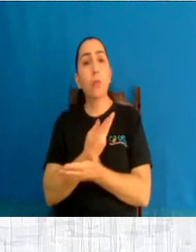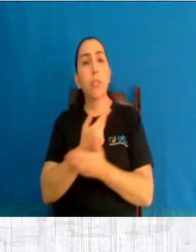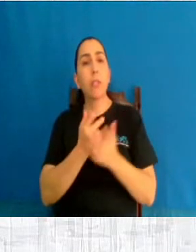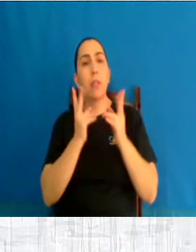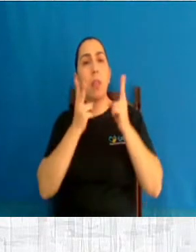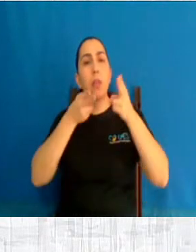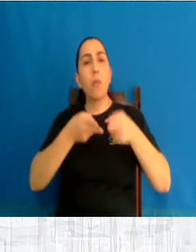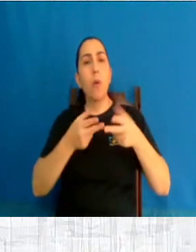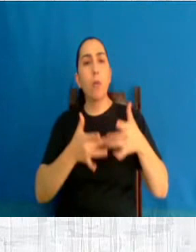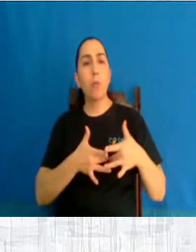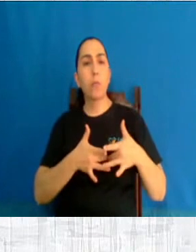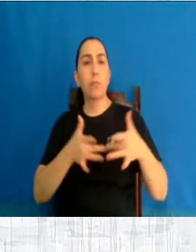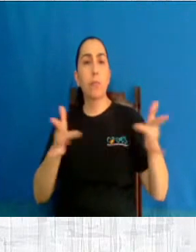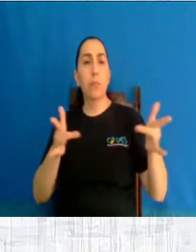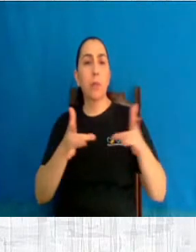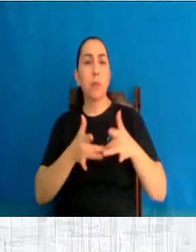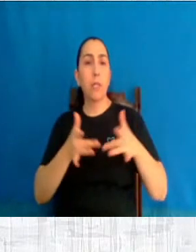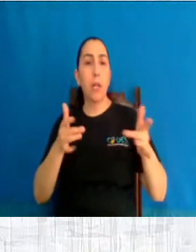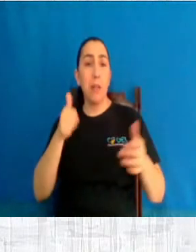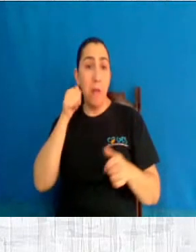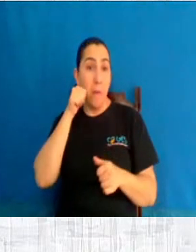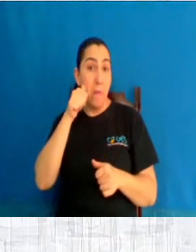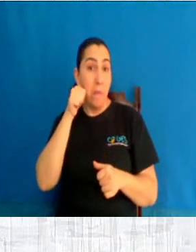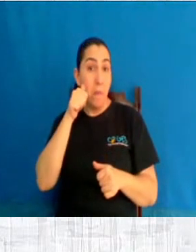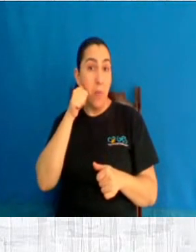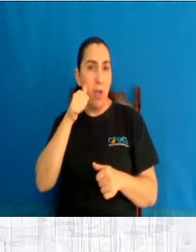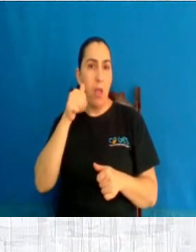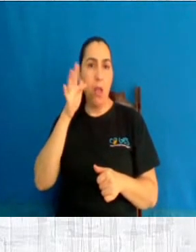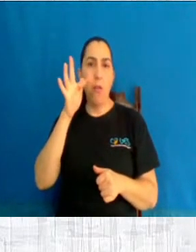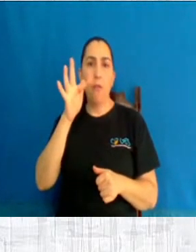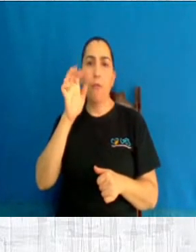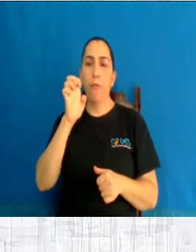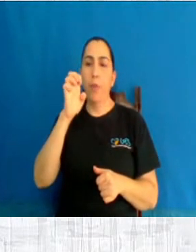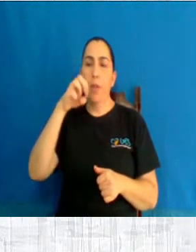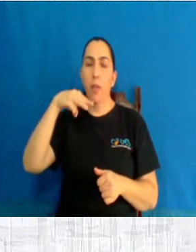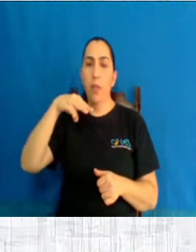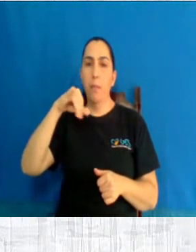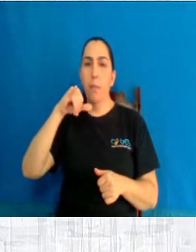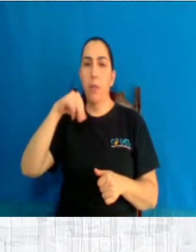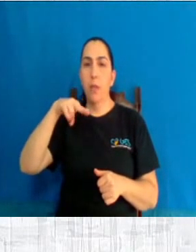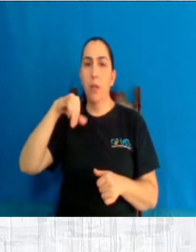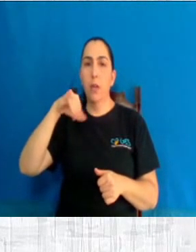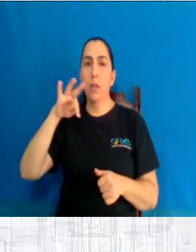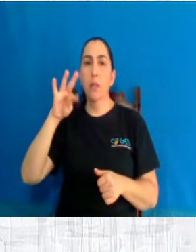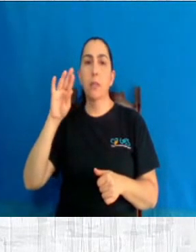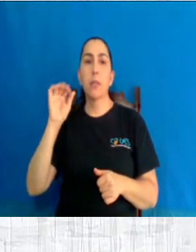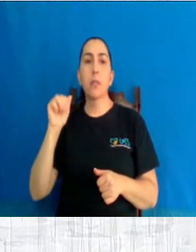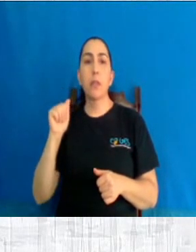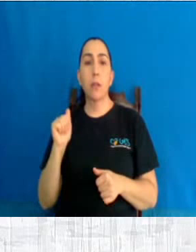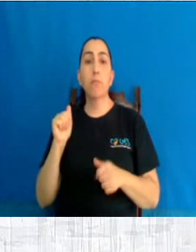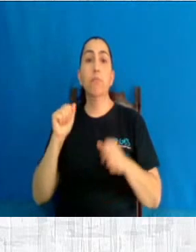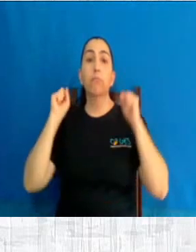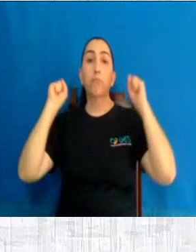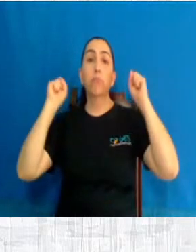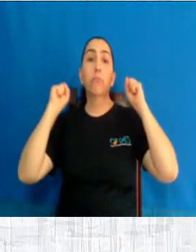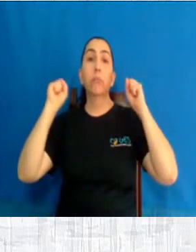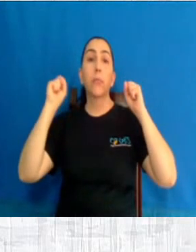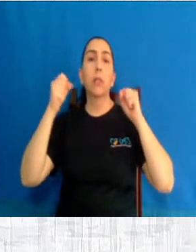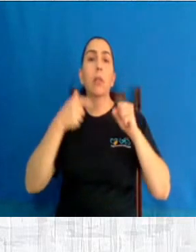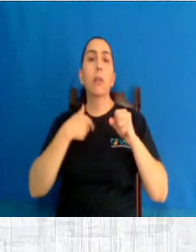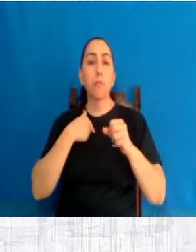e, aliás, as feministas que são a favor das mulheres, por que elas não divulgam isso? Não querem o melhor para as